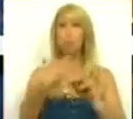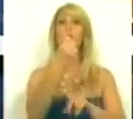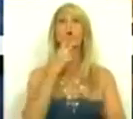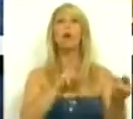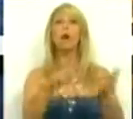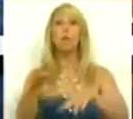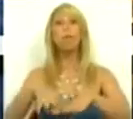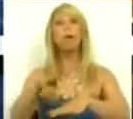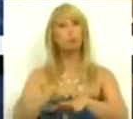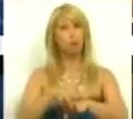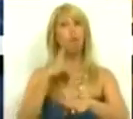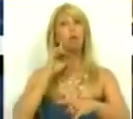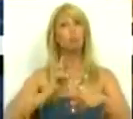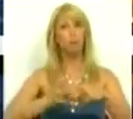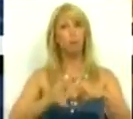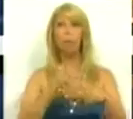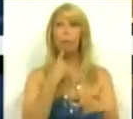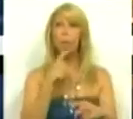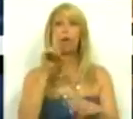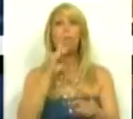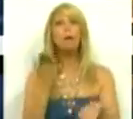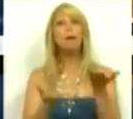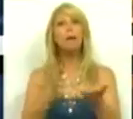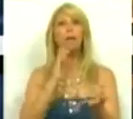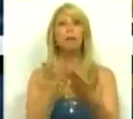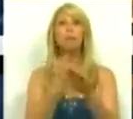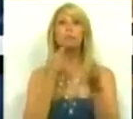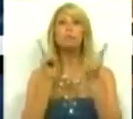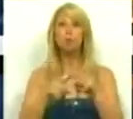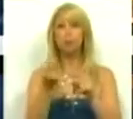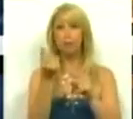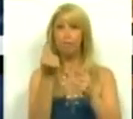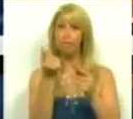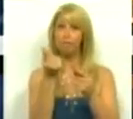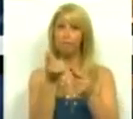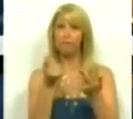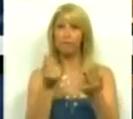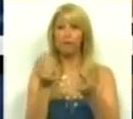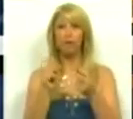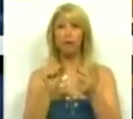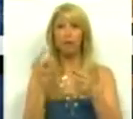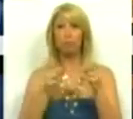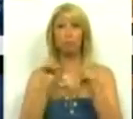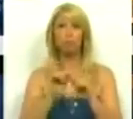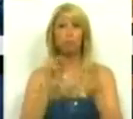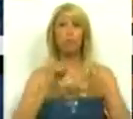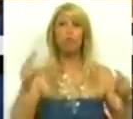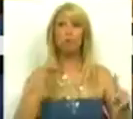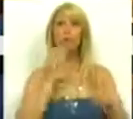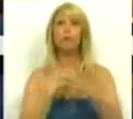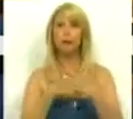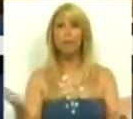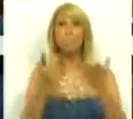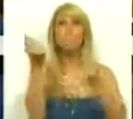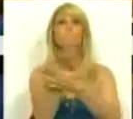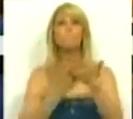reforma administrativa ambiciosa, mas também para reequilibrar financeiramente os municípios e com isso dinamizar as